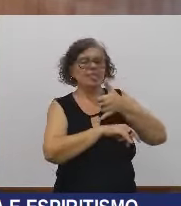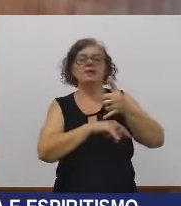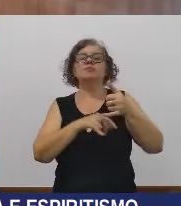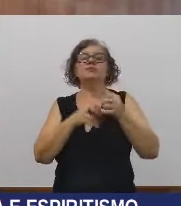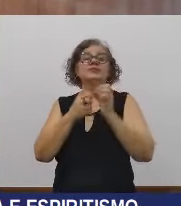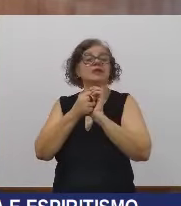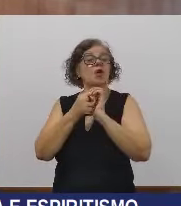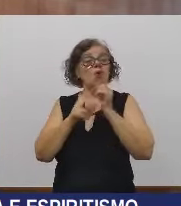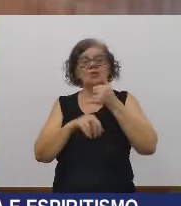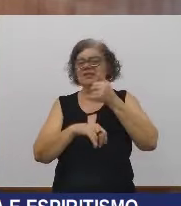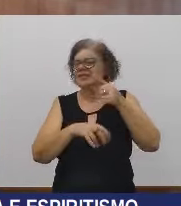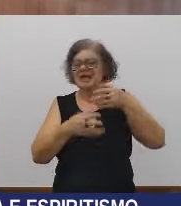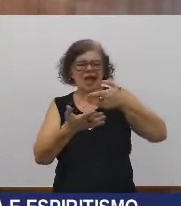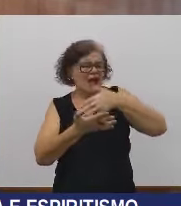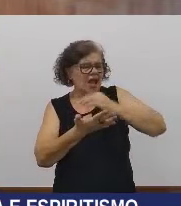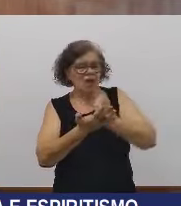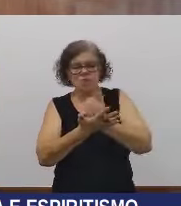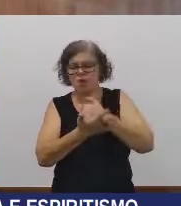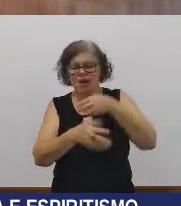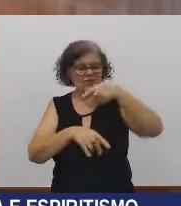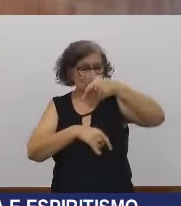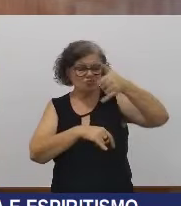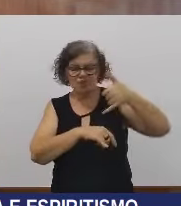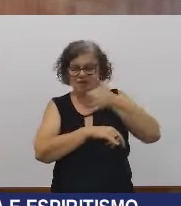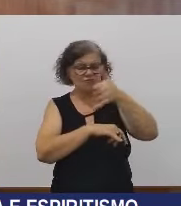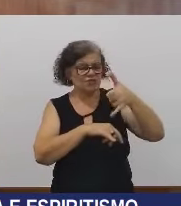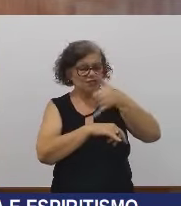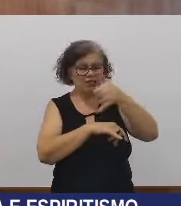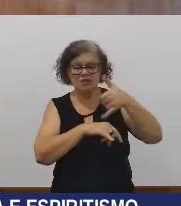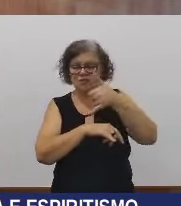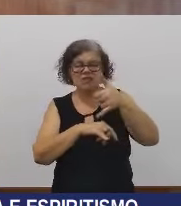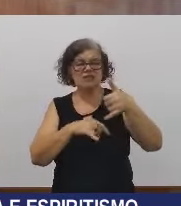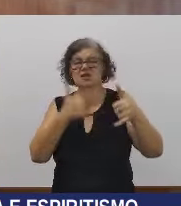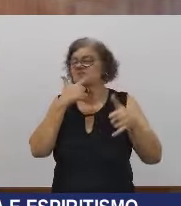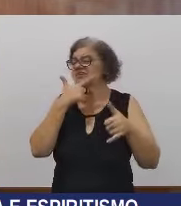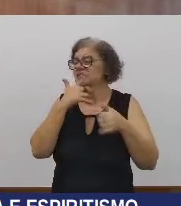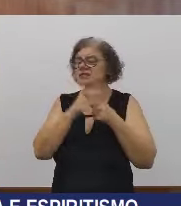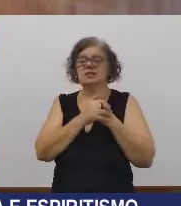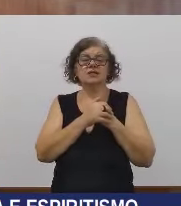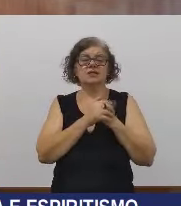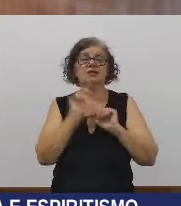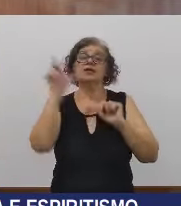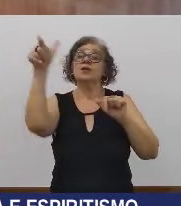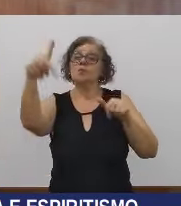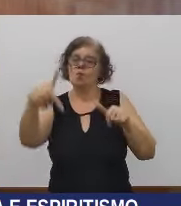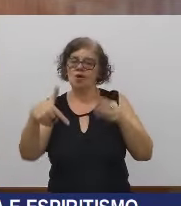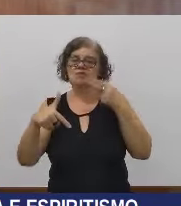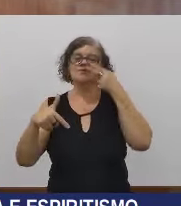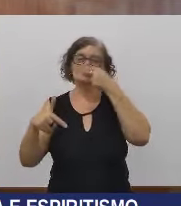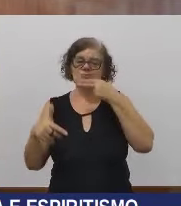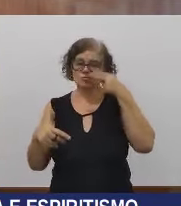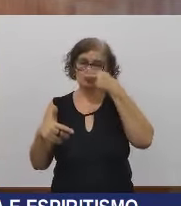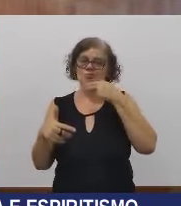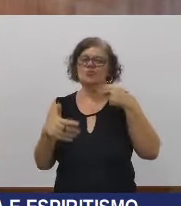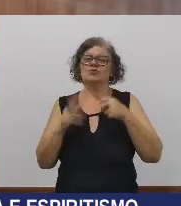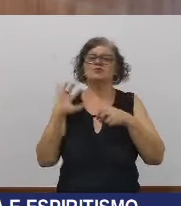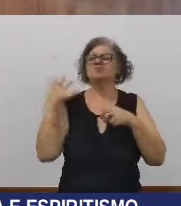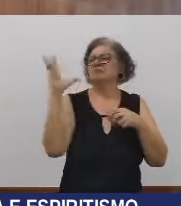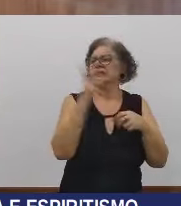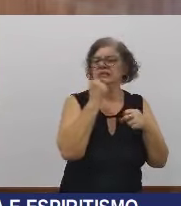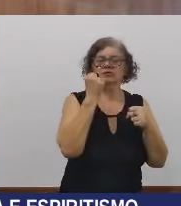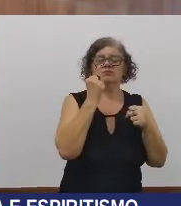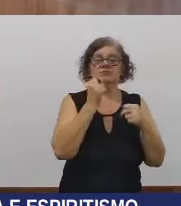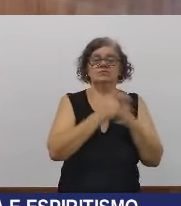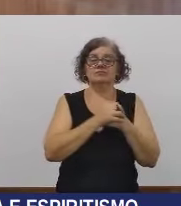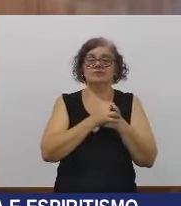Toda aquela coxinha, aqueles bolinhos de queijo, né? Você se empanturra daquelas frituras. Depois vem a sessão dos doces, né? Doces de